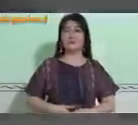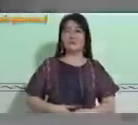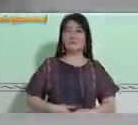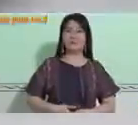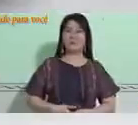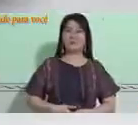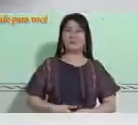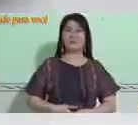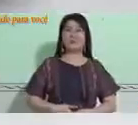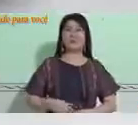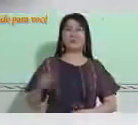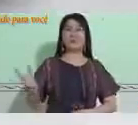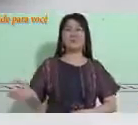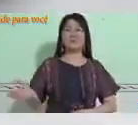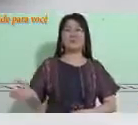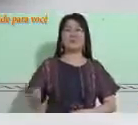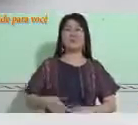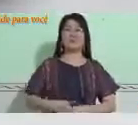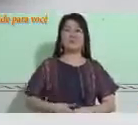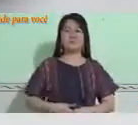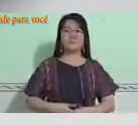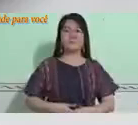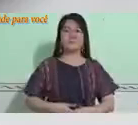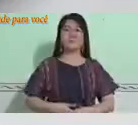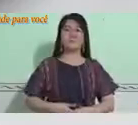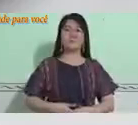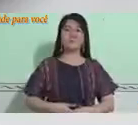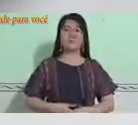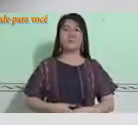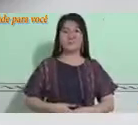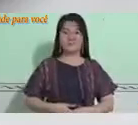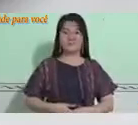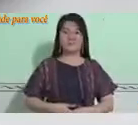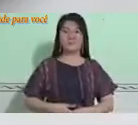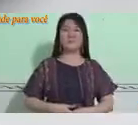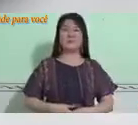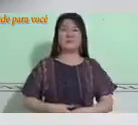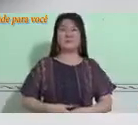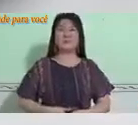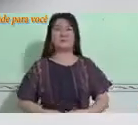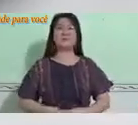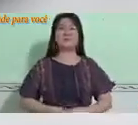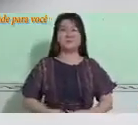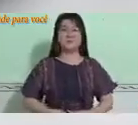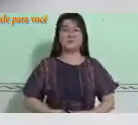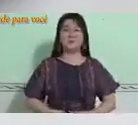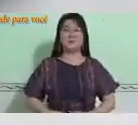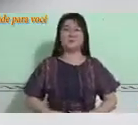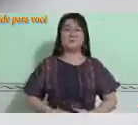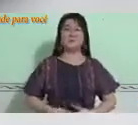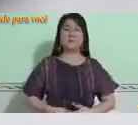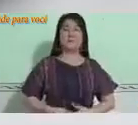Também é comum que surja localizada em orosto, vírgula, língua ou na cabeça, ponto, geralmente, vírgula, formigamento, nestes casos é